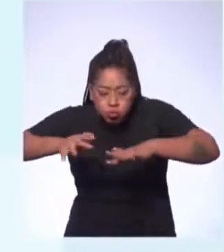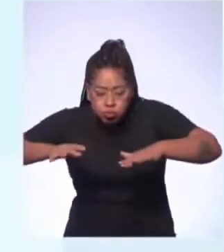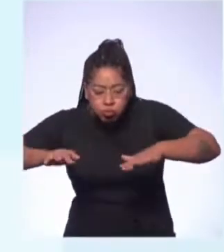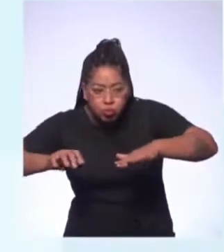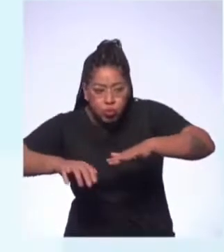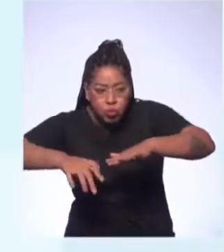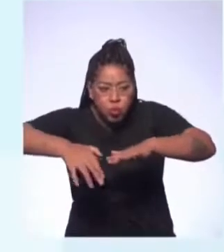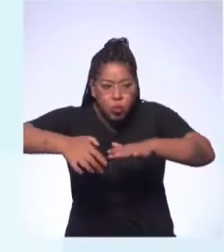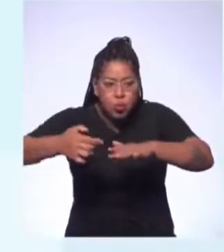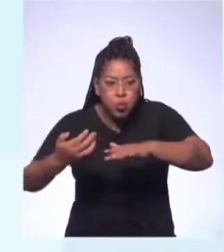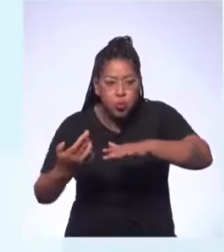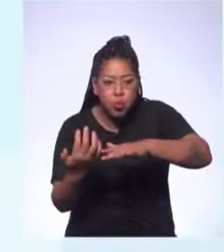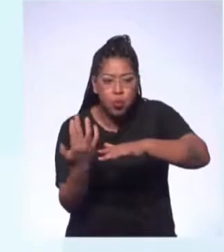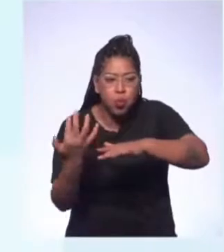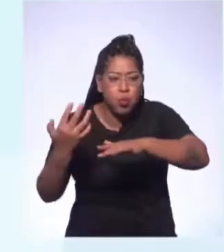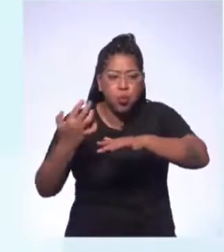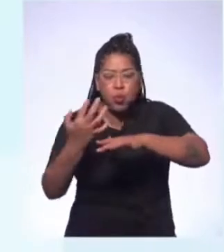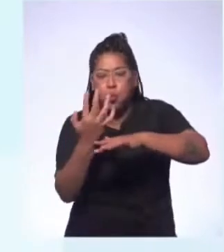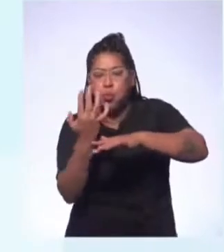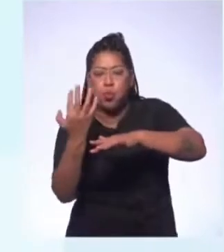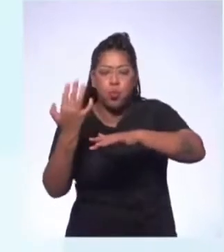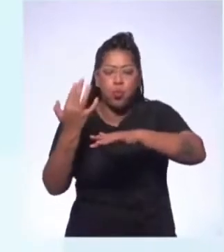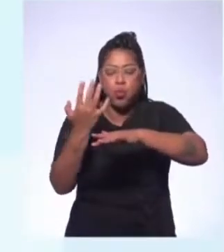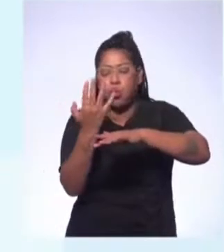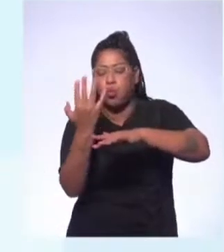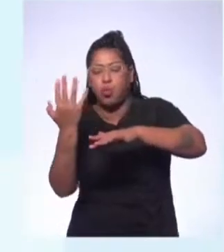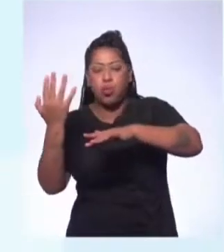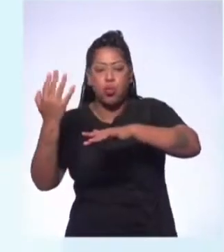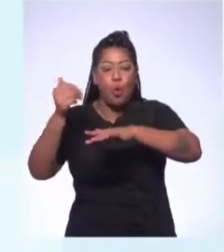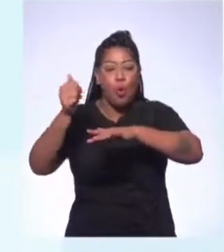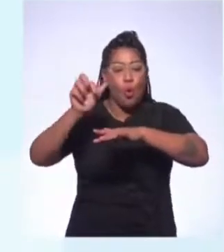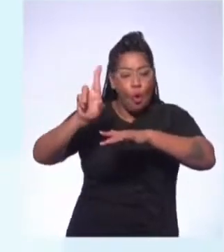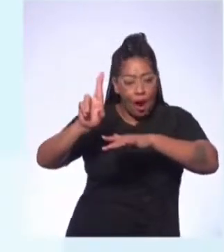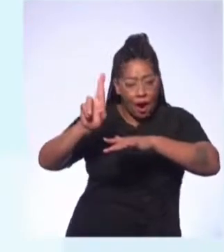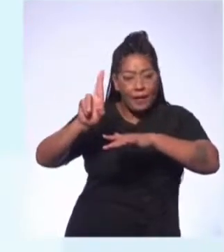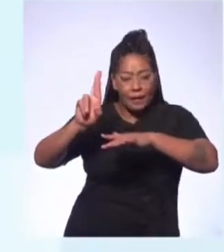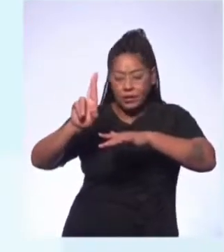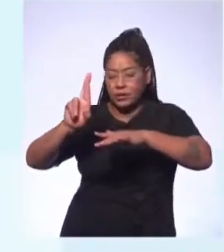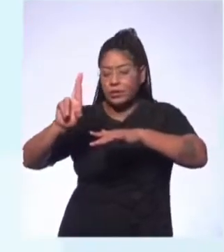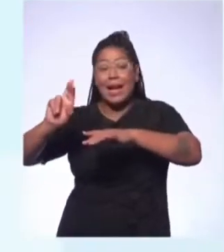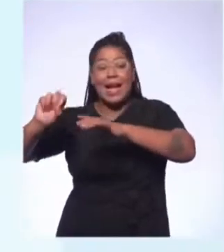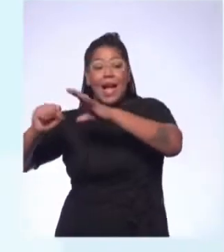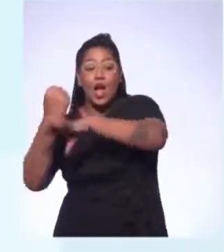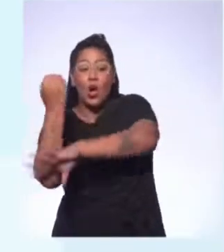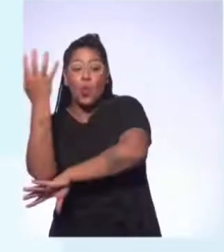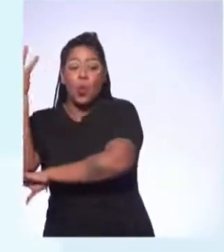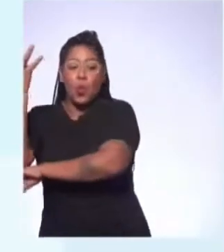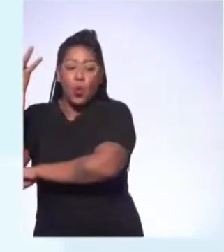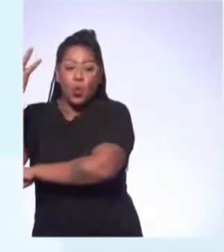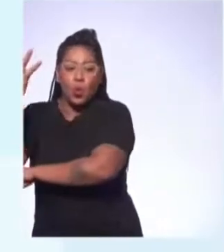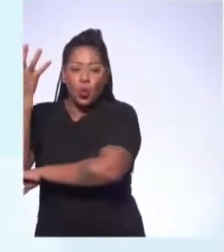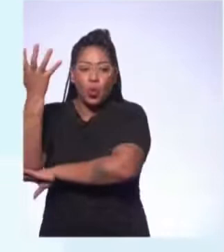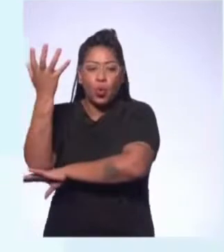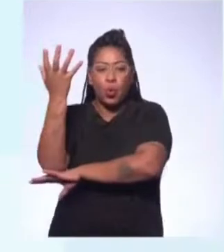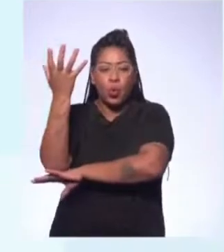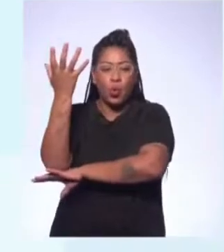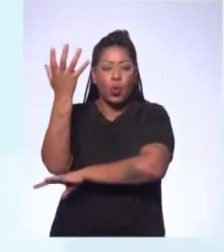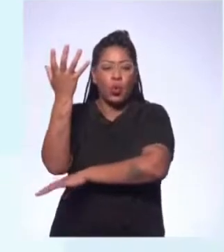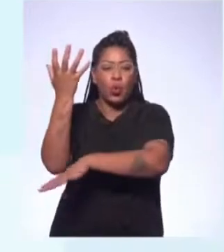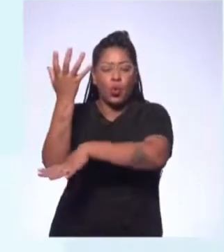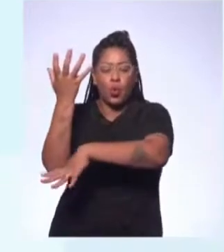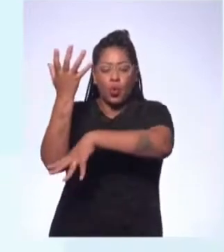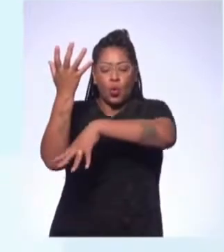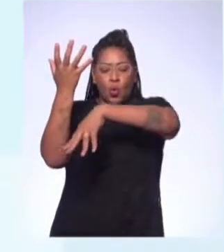ok? As plantas vão consumir parte desse gás carbônico realizando a fotossíntese,